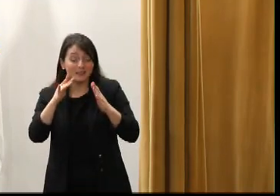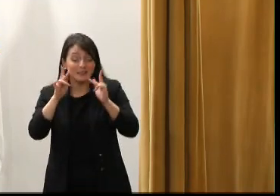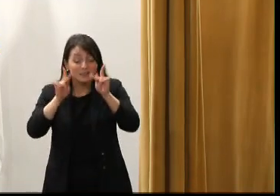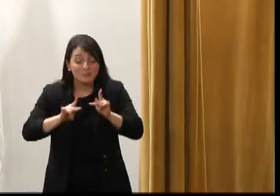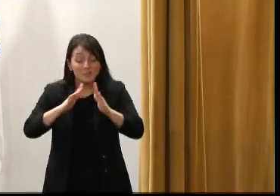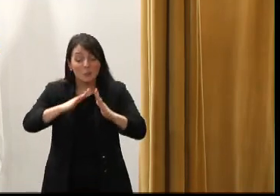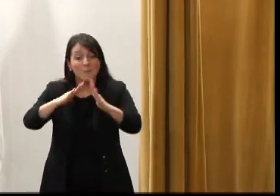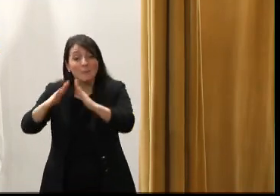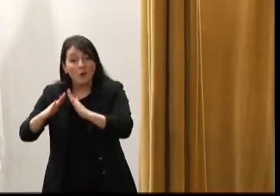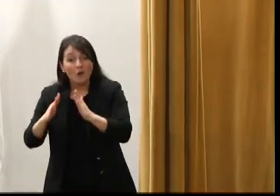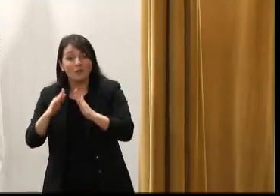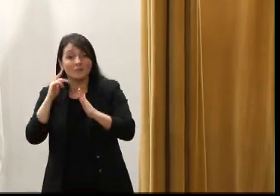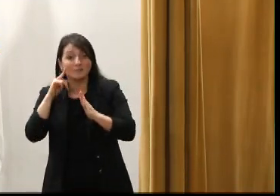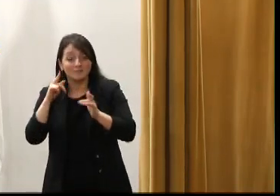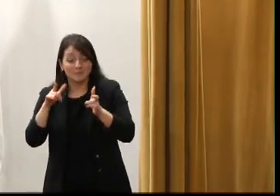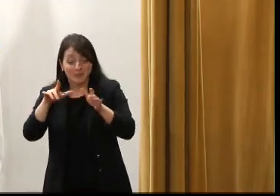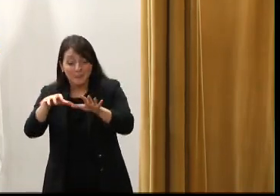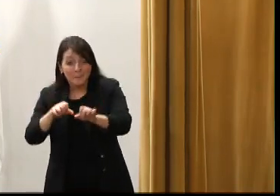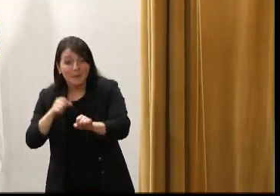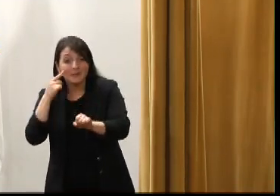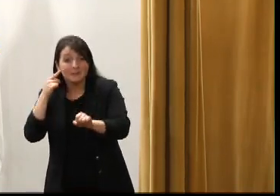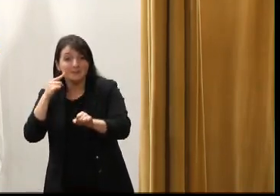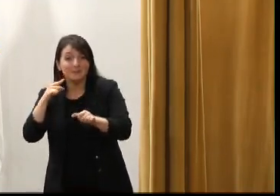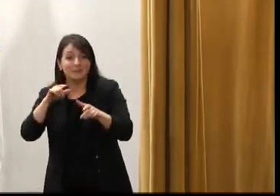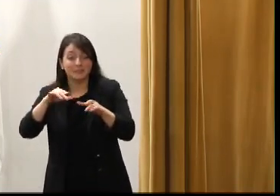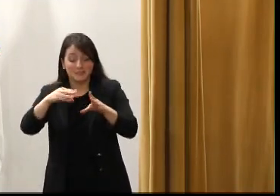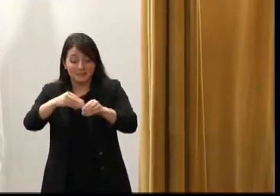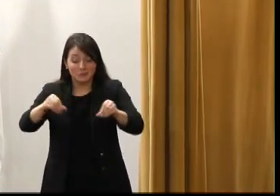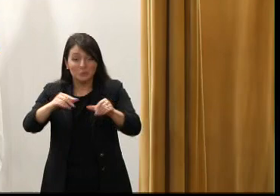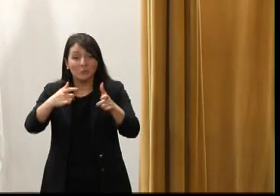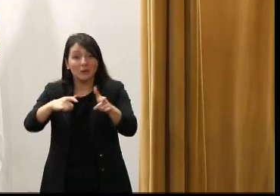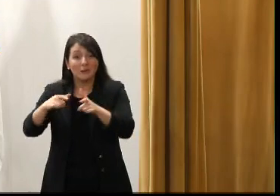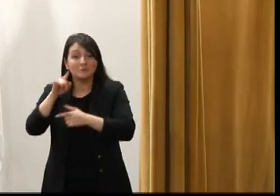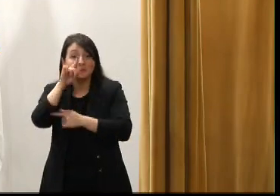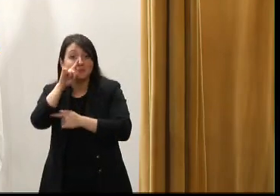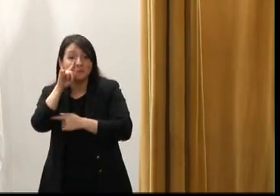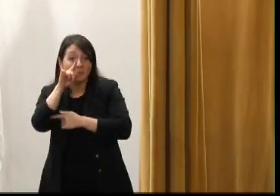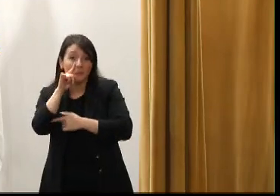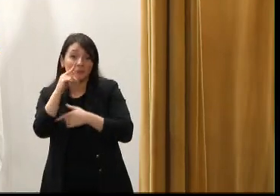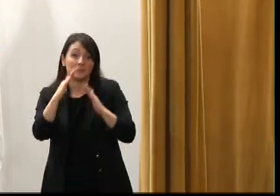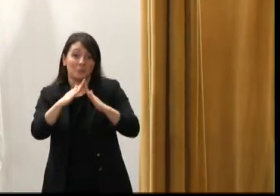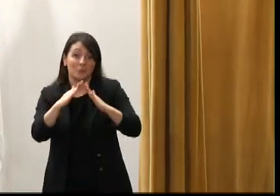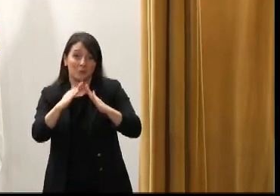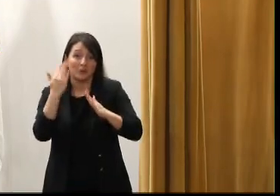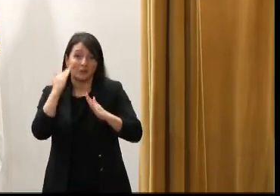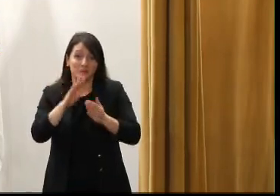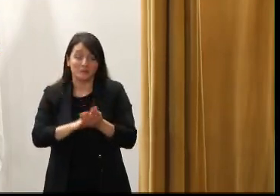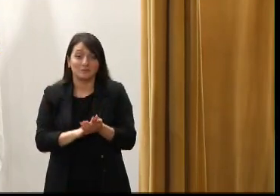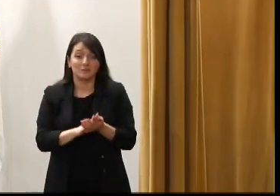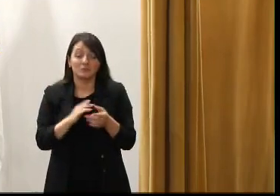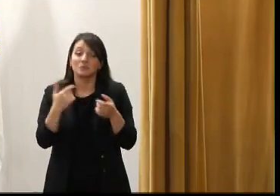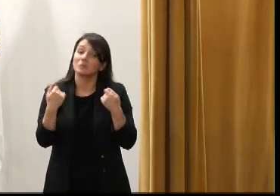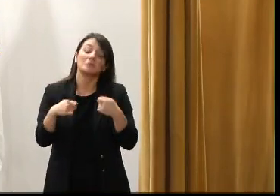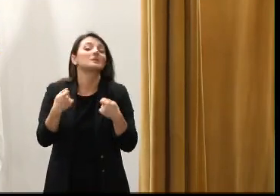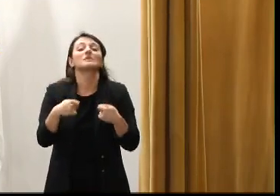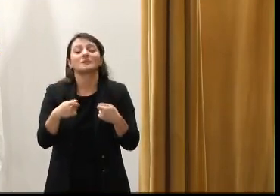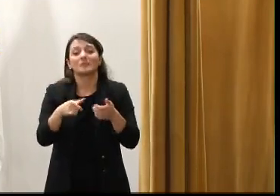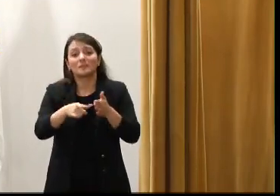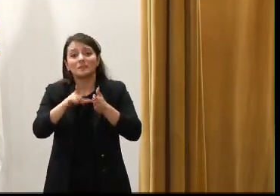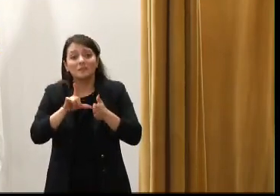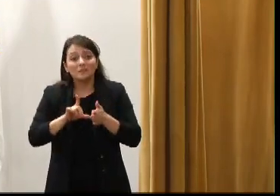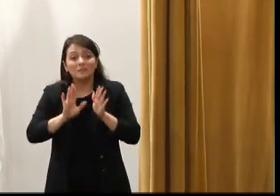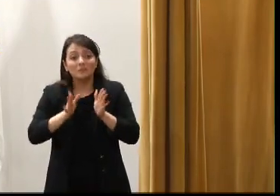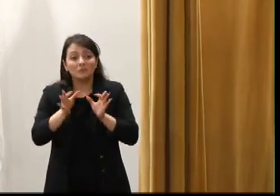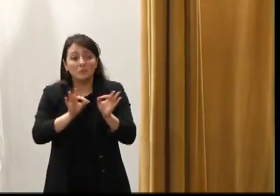Nacional de Proteção e Defesa Civil. E isso deve estar, como eu disse antes, concatenado. Eu acho que essa é